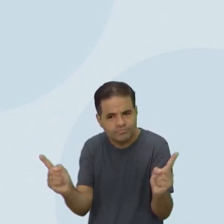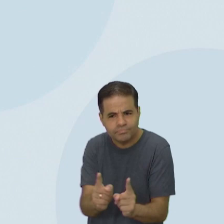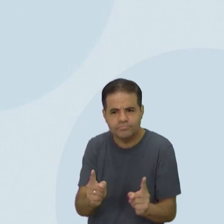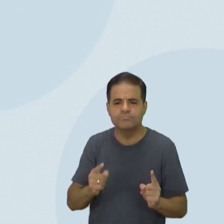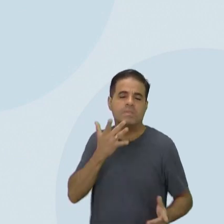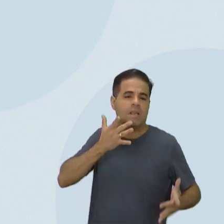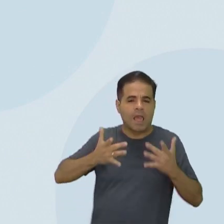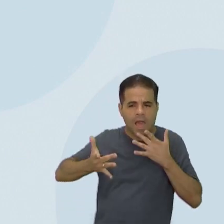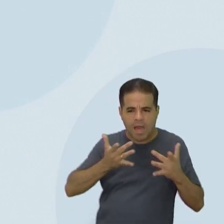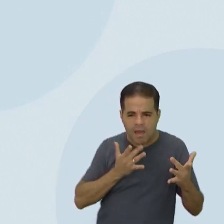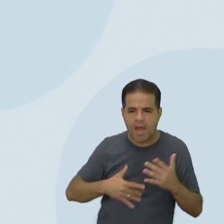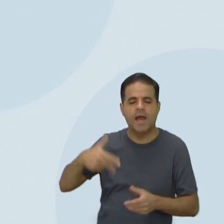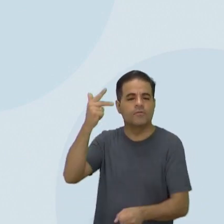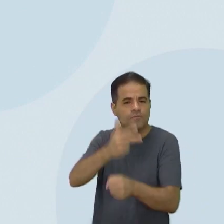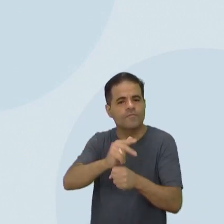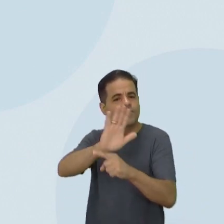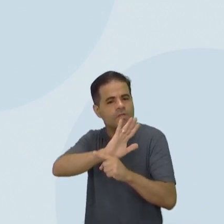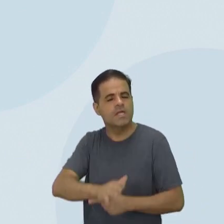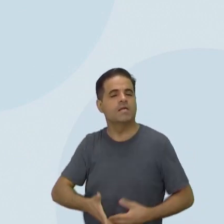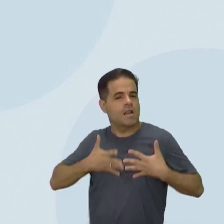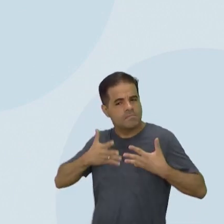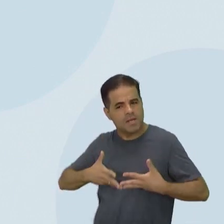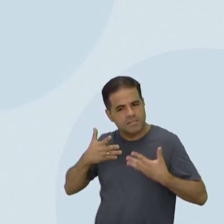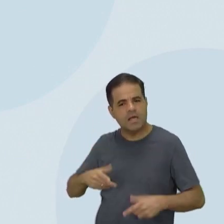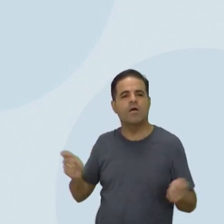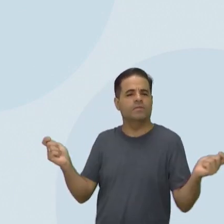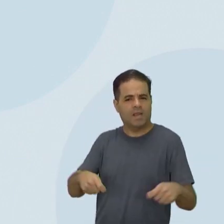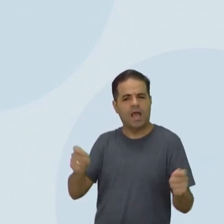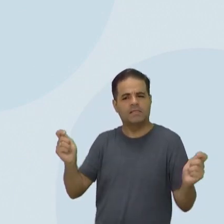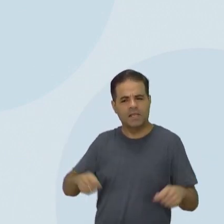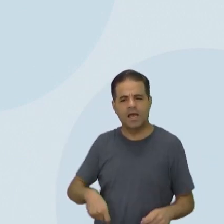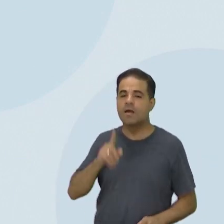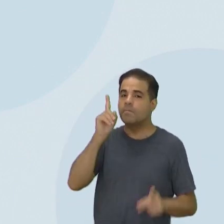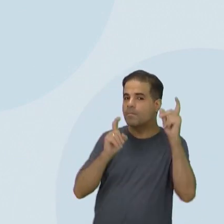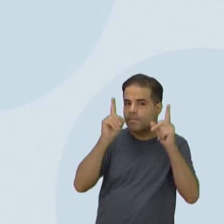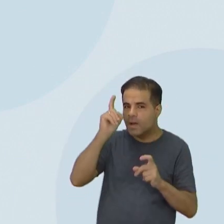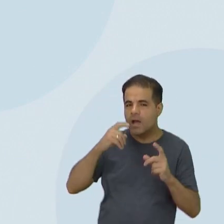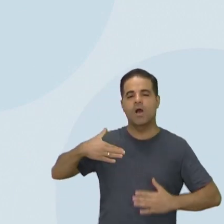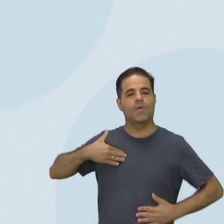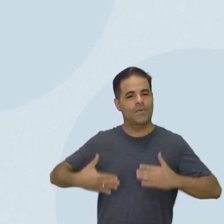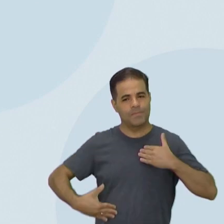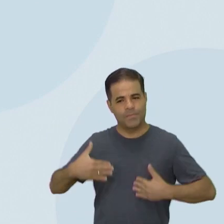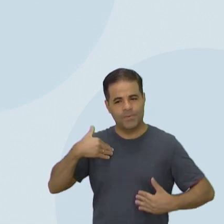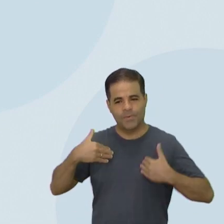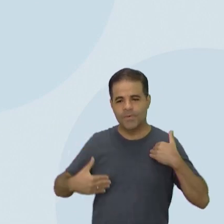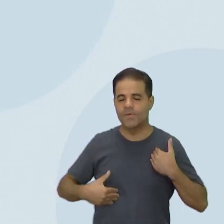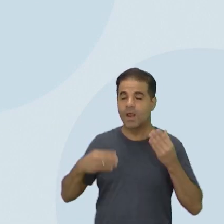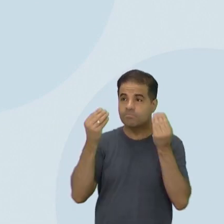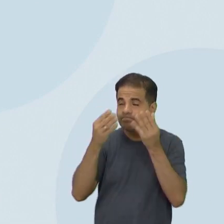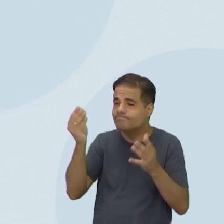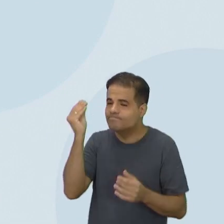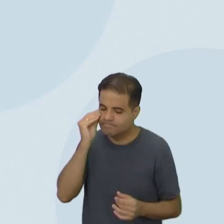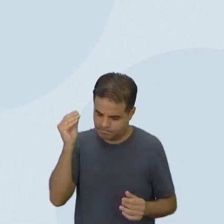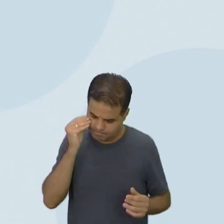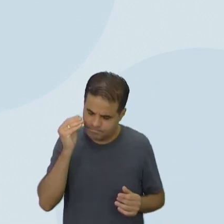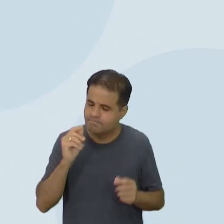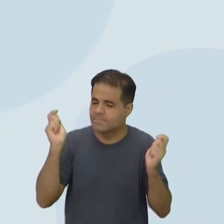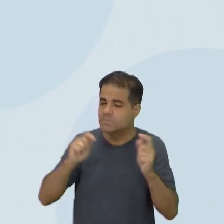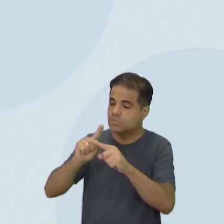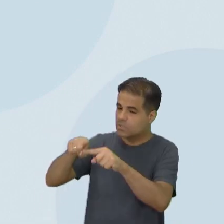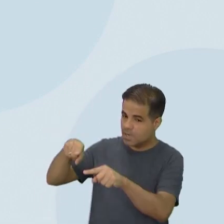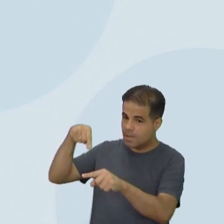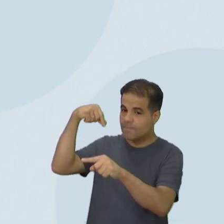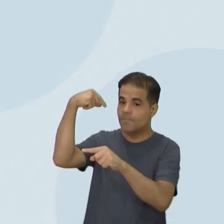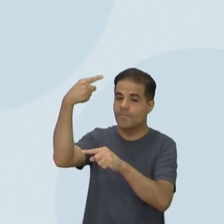representações teatrais, vídeos e animações em que a expressão corporal esteja evidenciada. E